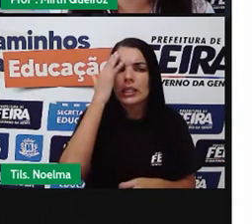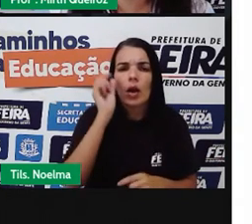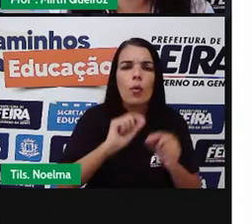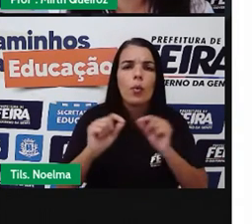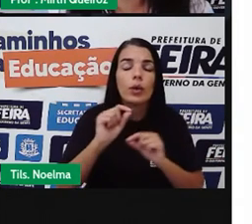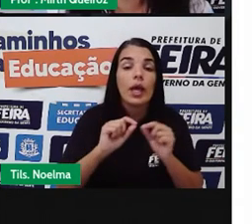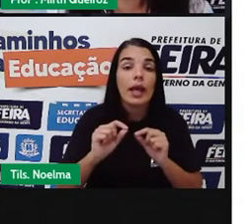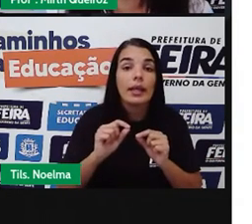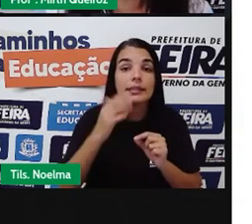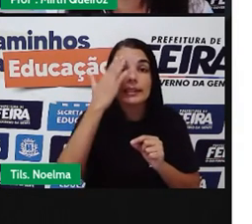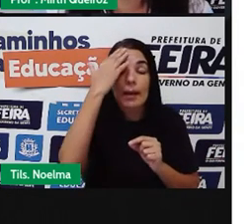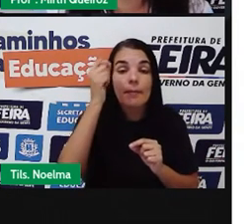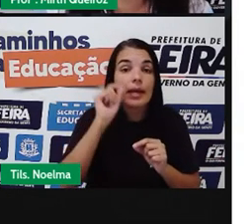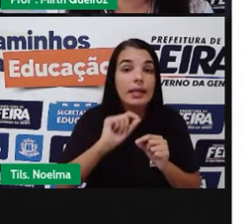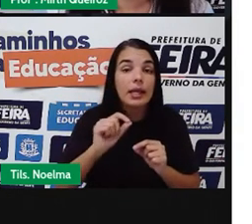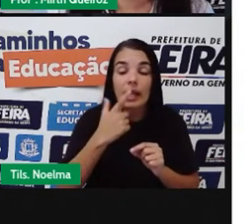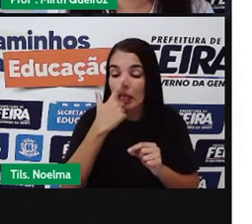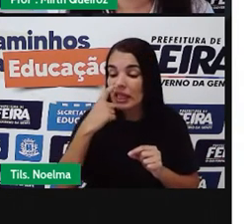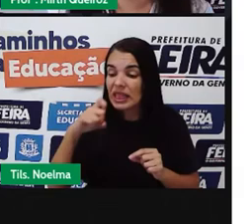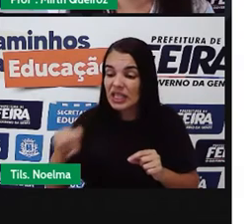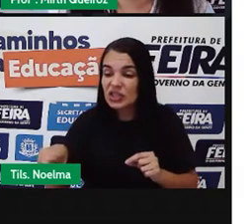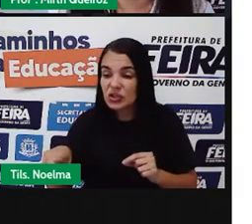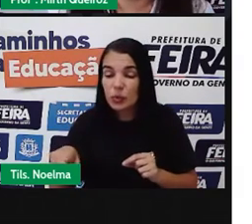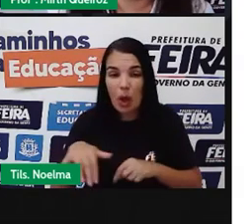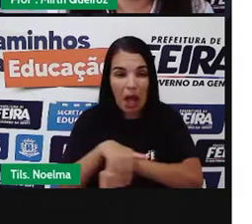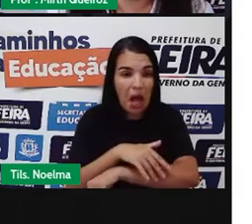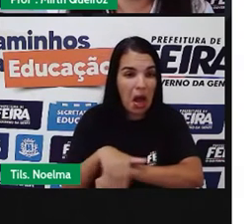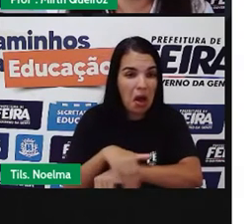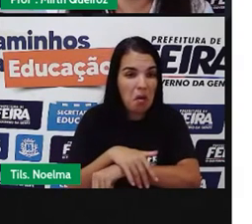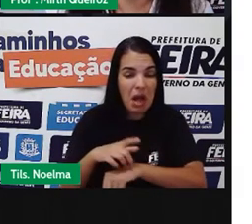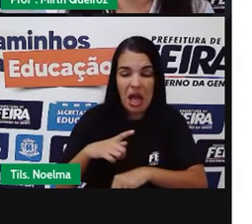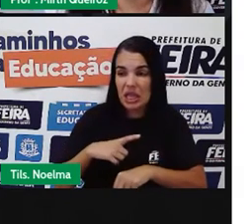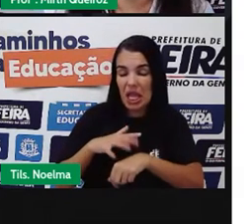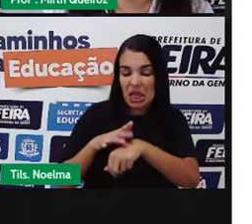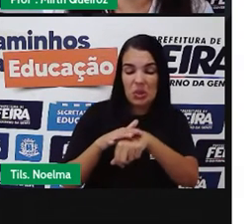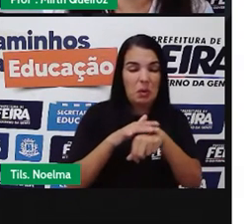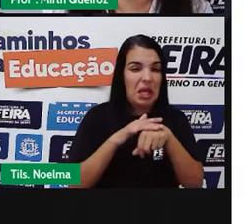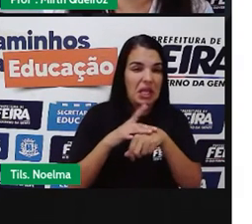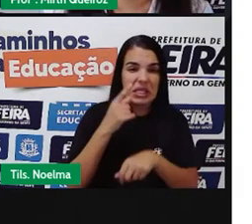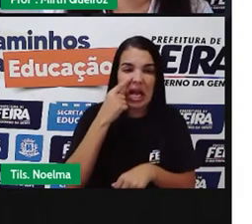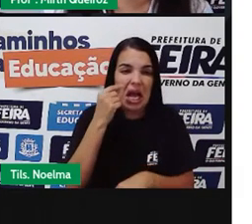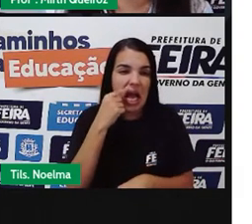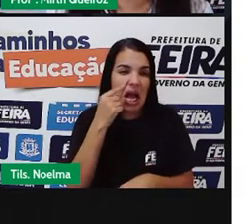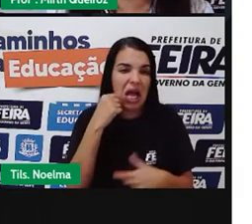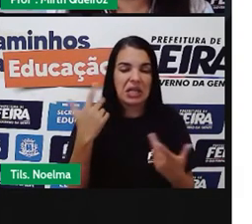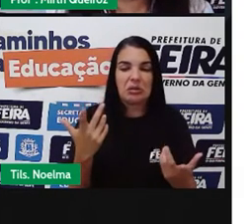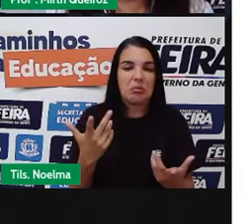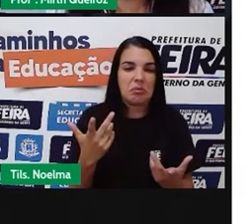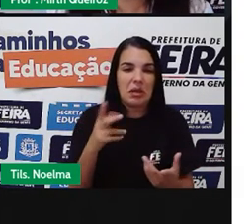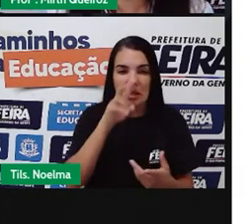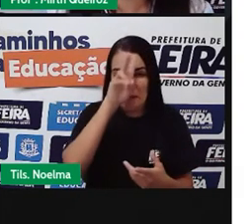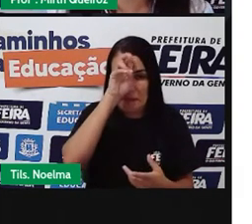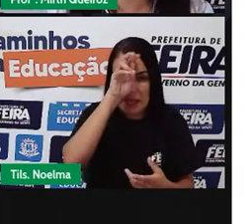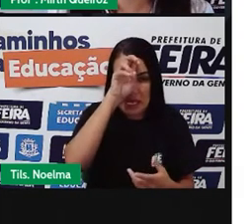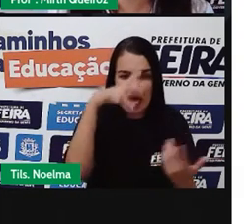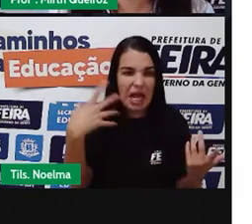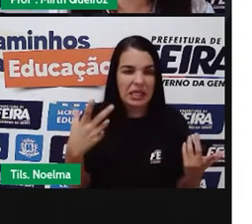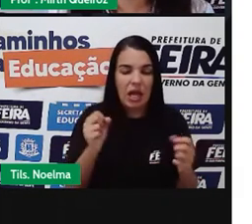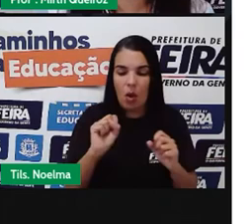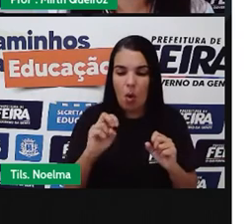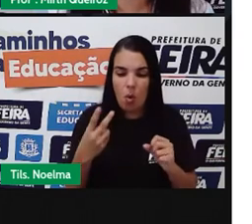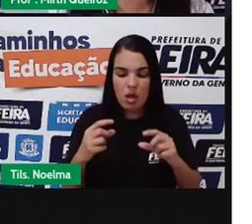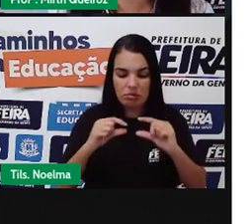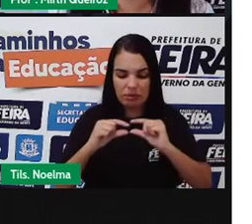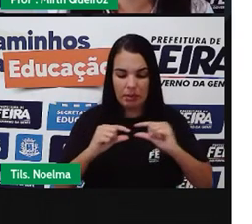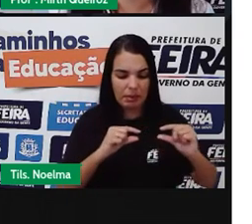purificação de vários vetores, né? Que carregam aí micro-organismos